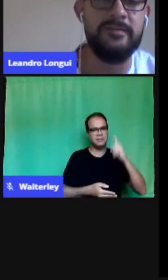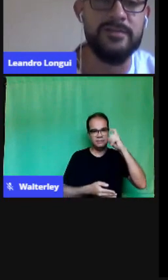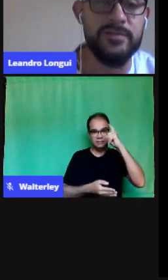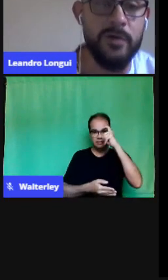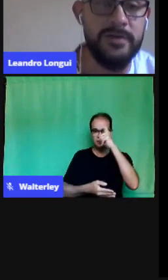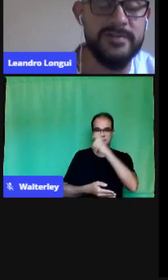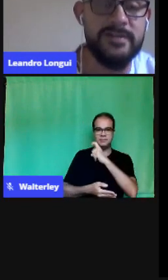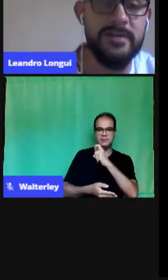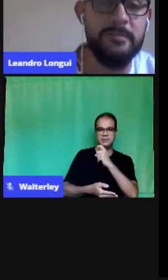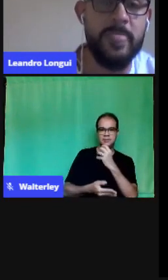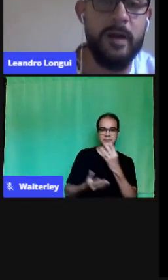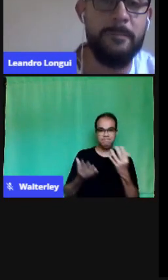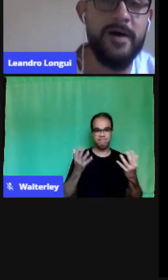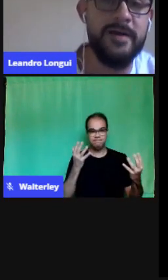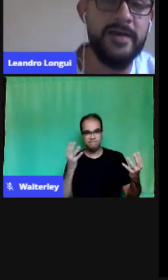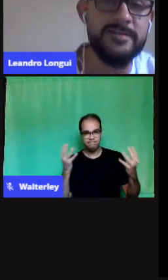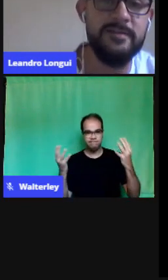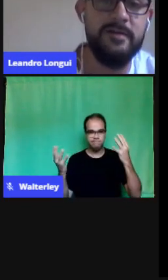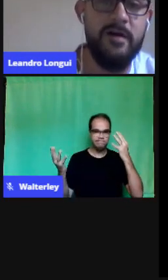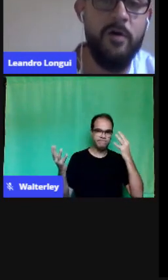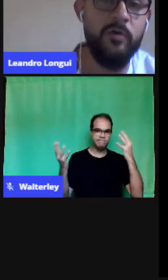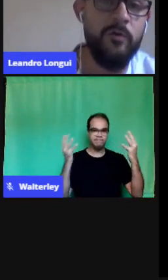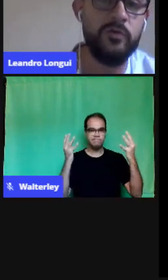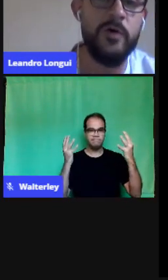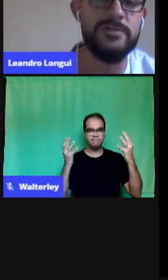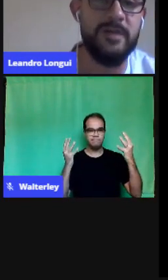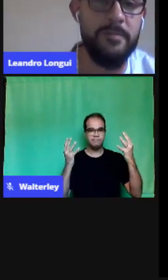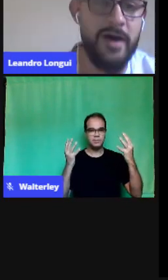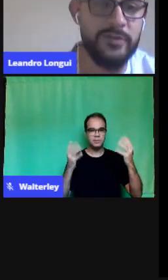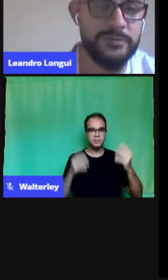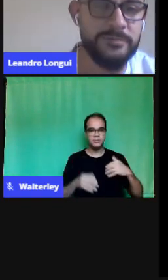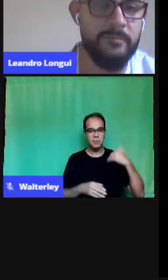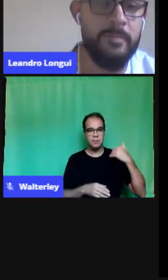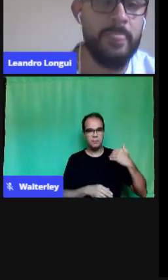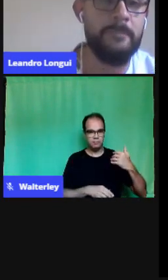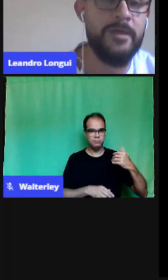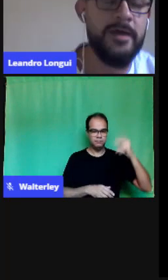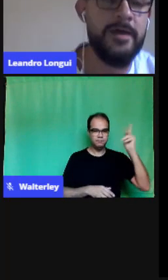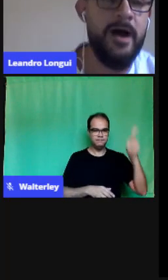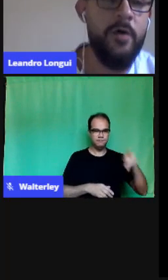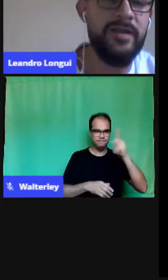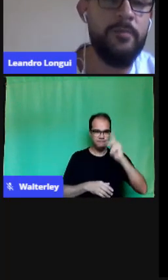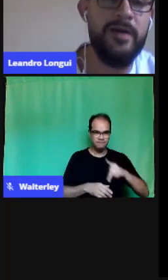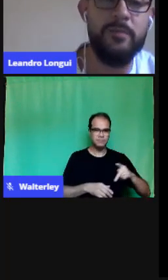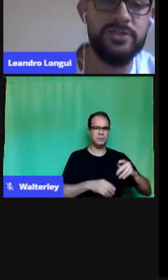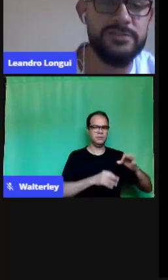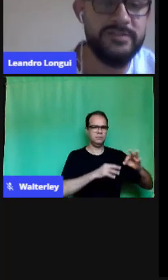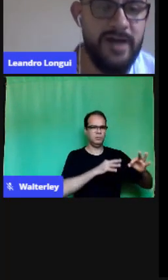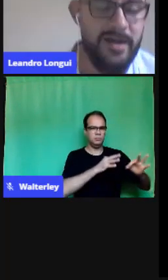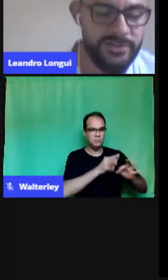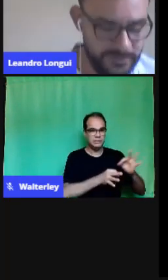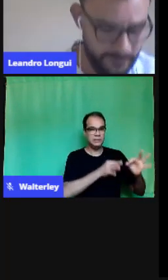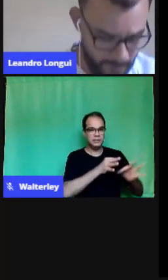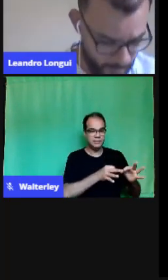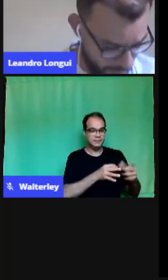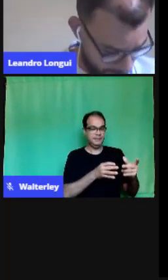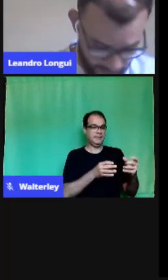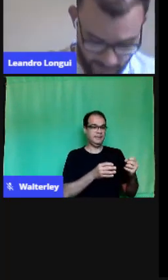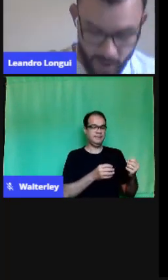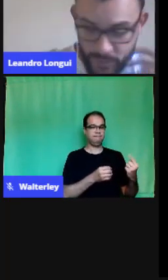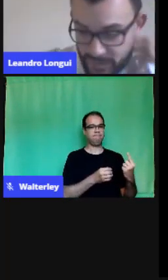são inquietações que aparecem ao longo do nosso trabalho, ao elaborar uma